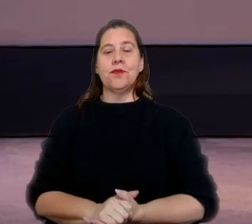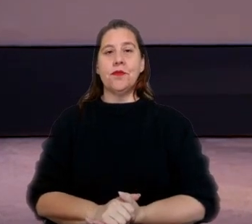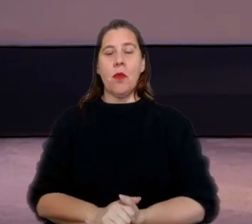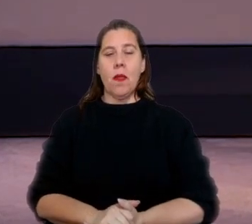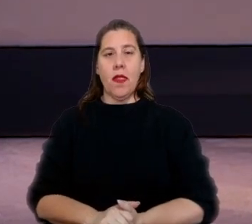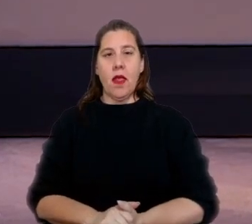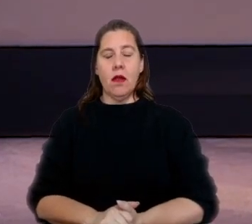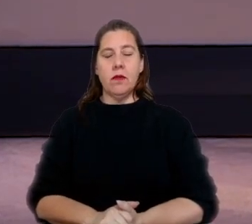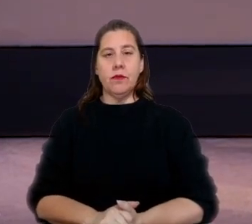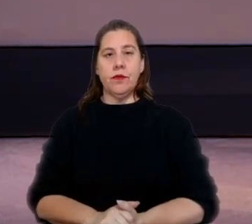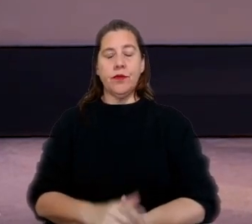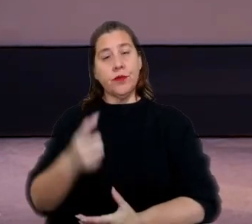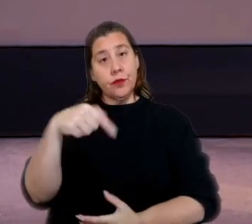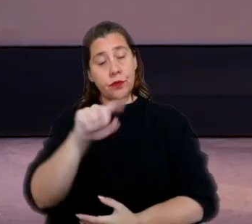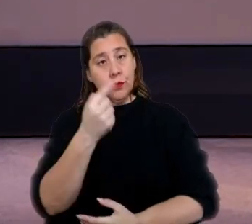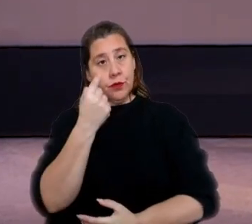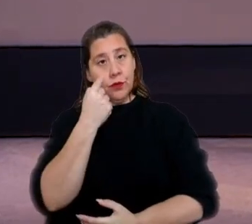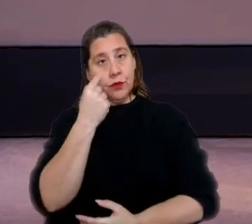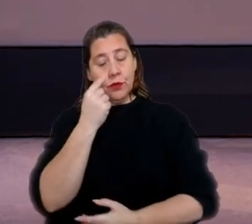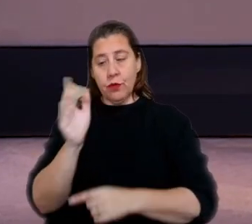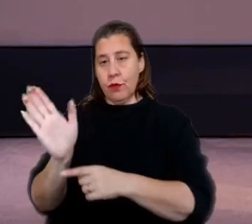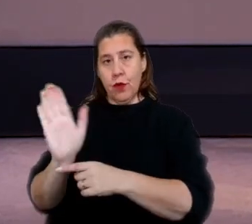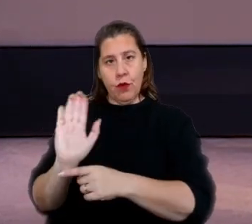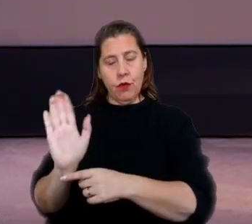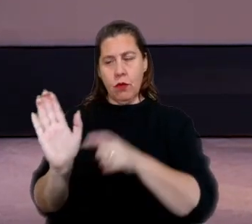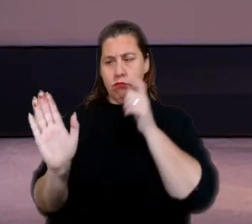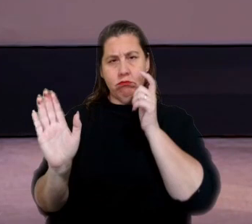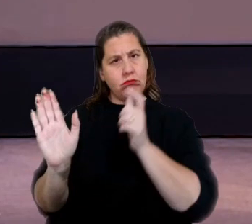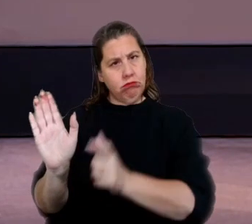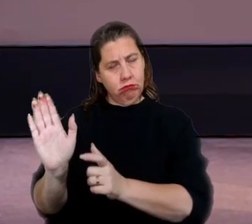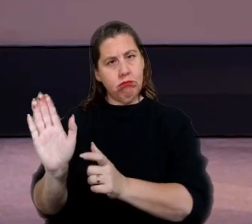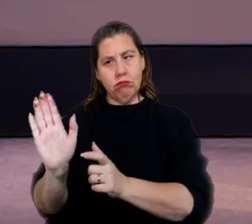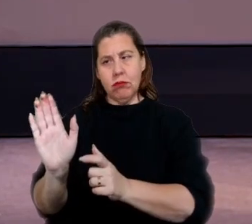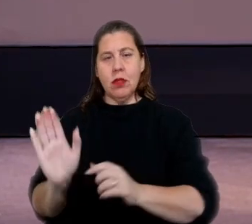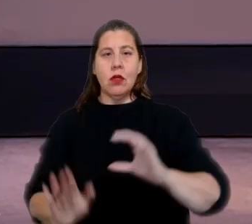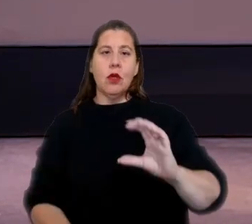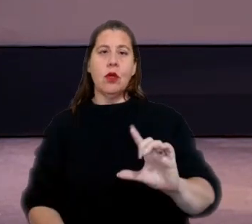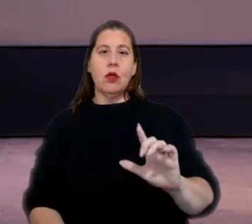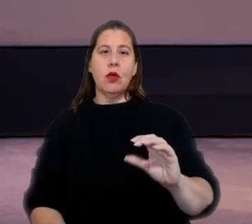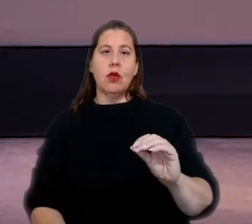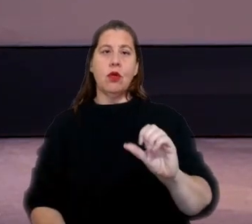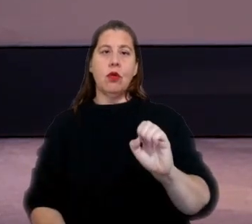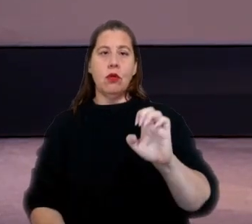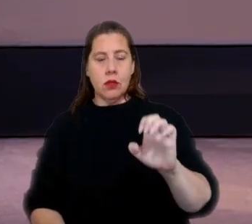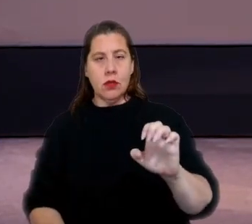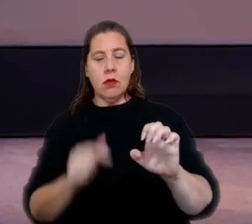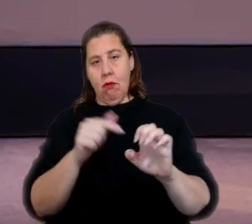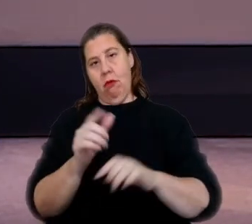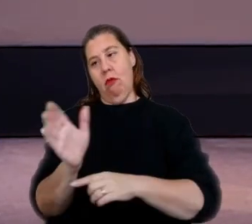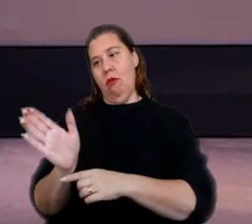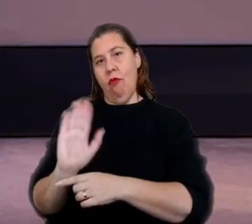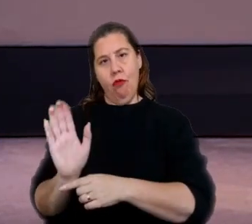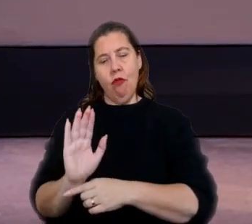nossos convidados aqui. Bem, vocês viram o filme, né? É um filme Close, é